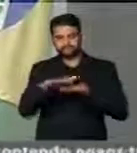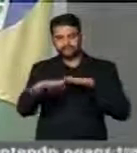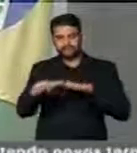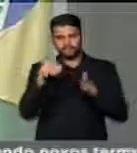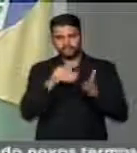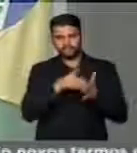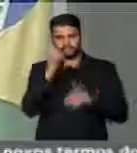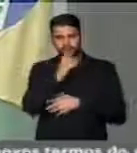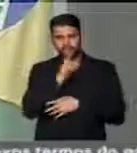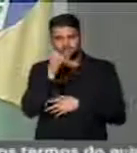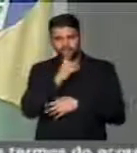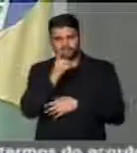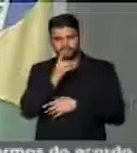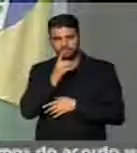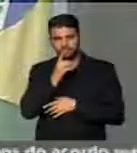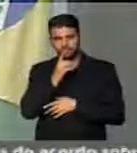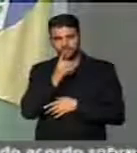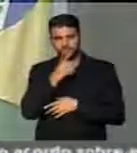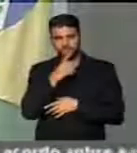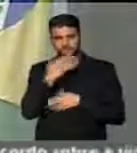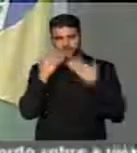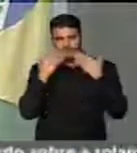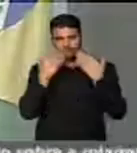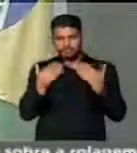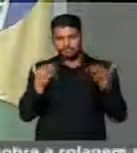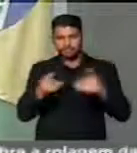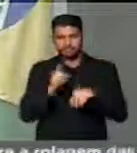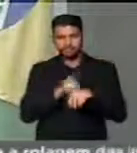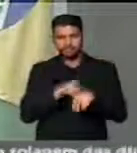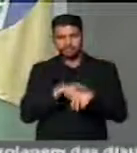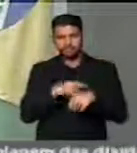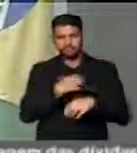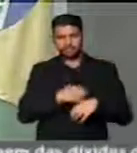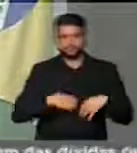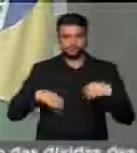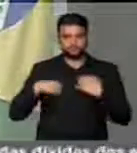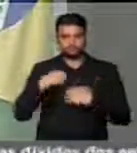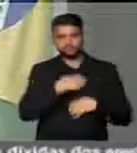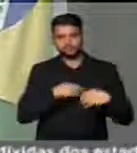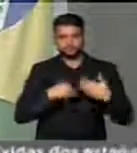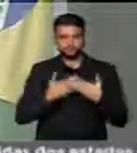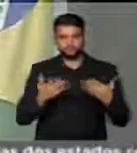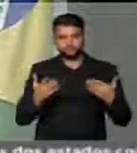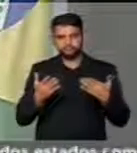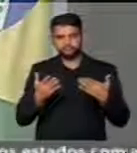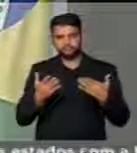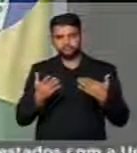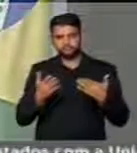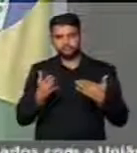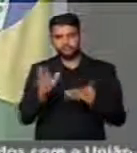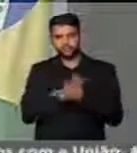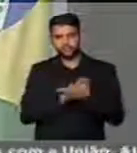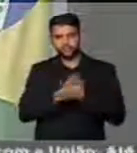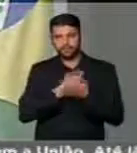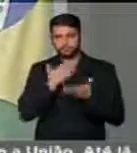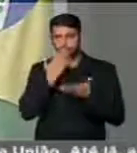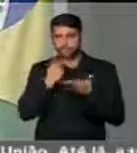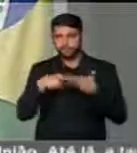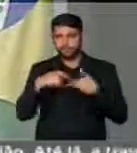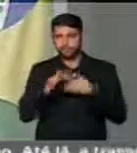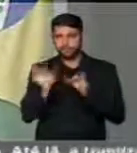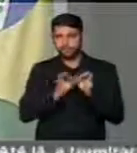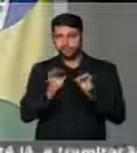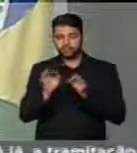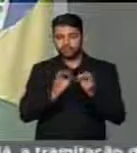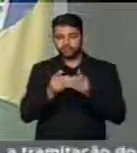manifestação do último domingo. Demonstra nesse momento a sua insatisfação, sem nenhum tipo de